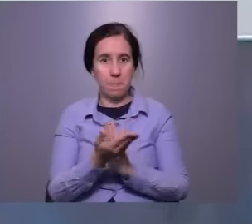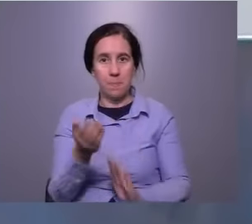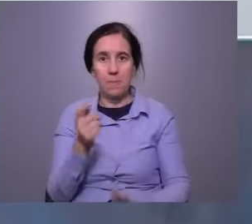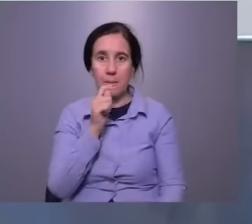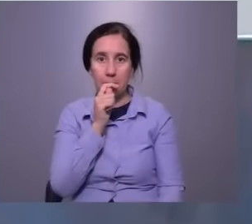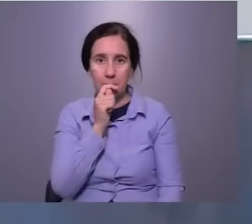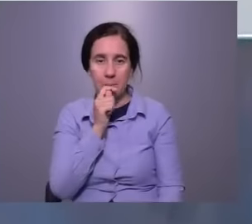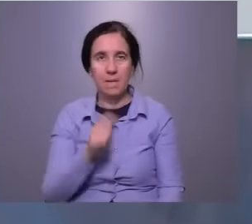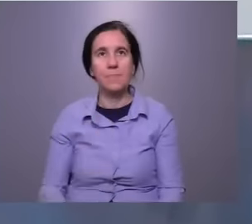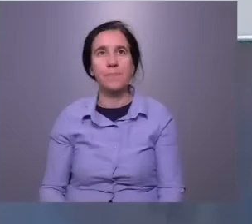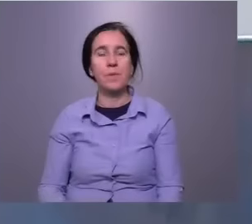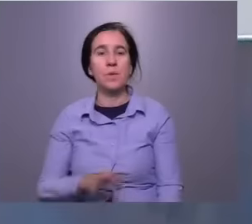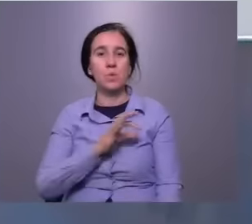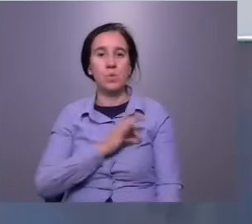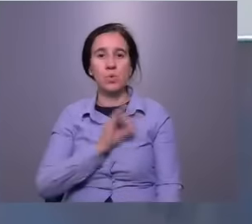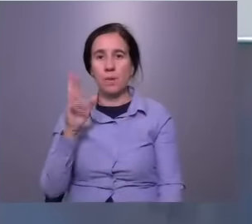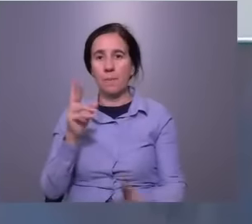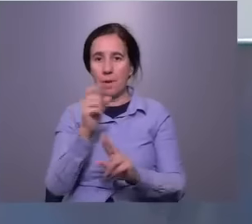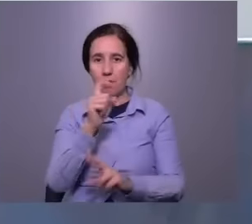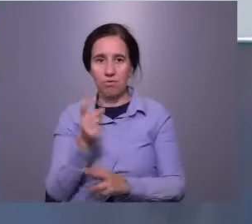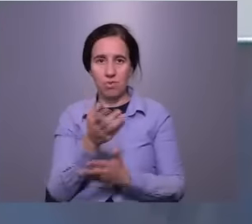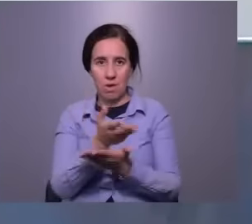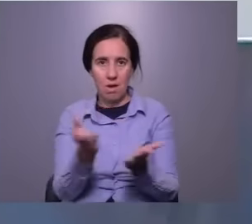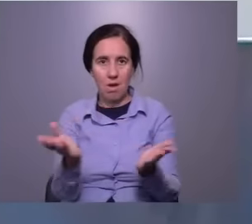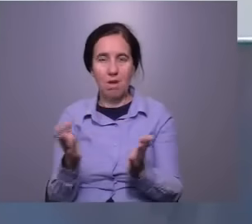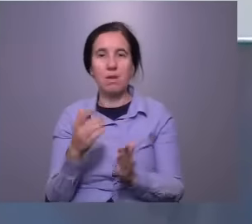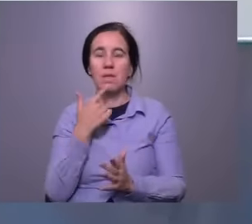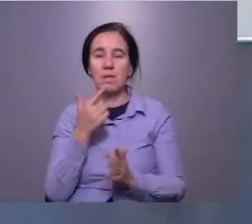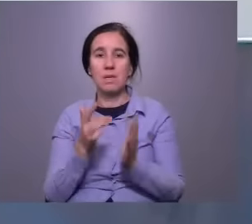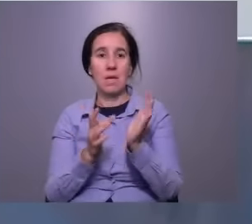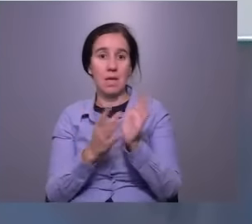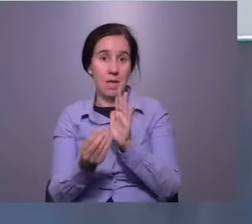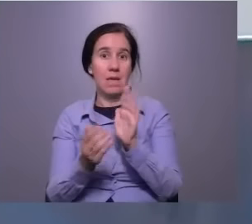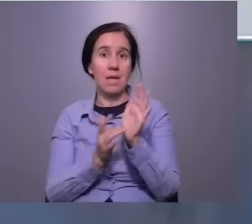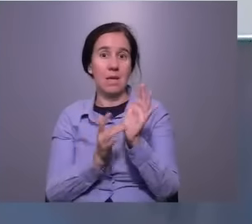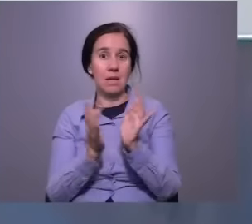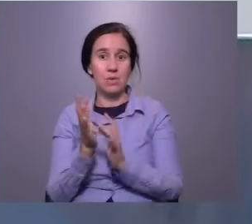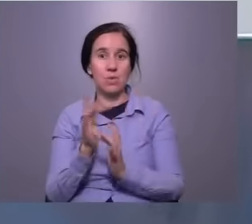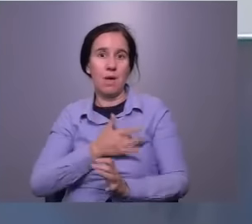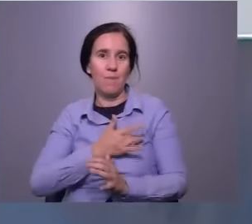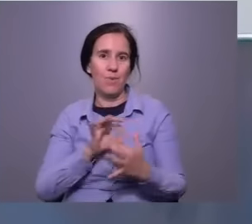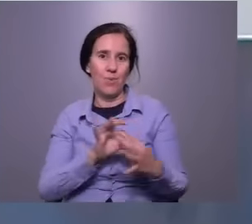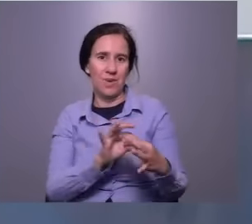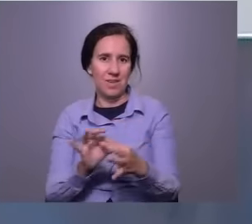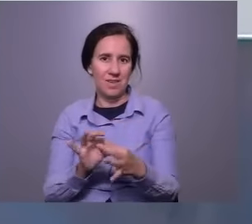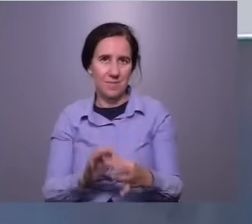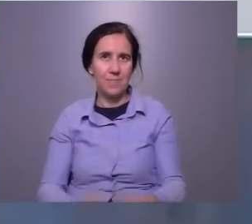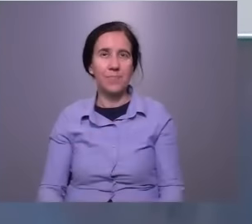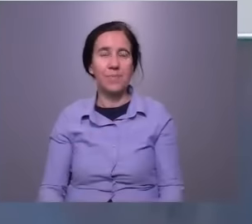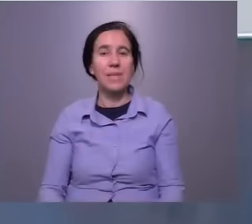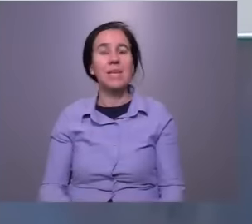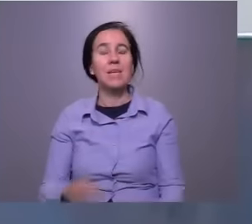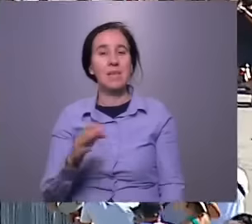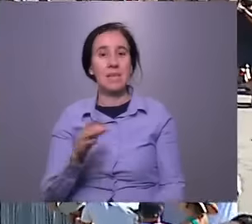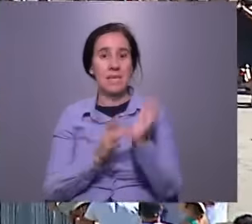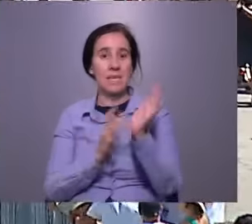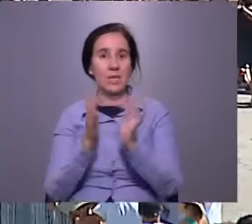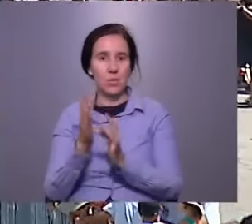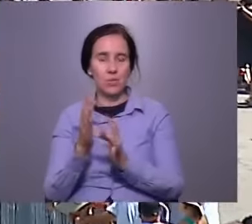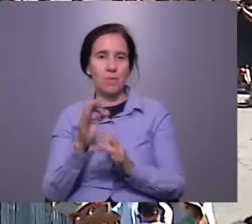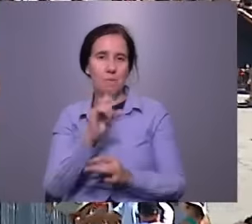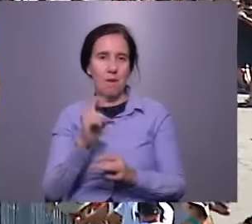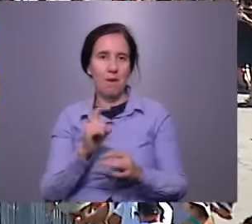fé da vossa Igreja, e dá-lhe a união e a paz segundo a vossa vontade, vós que viveis e reinais pelos séculos dos